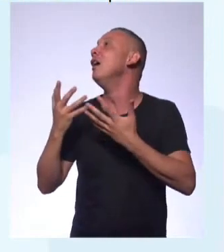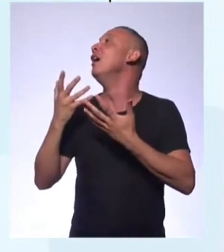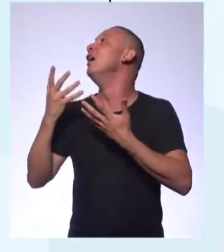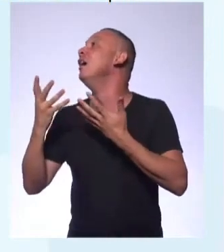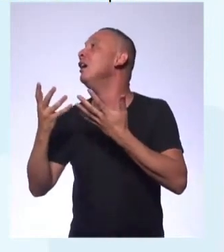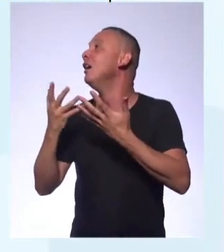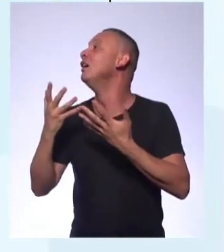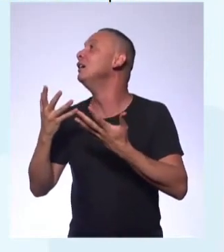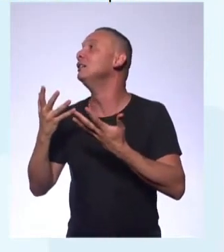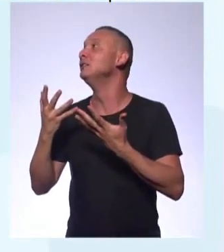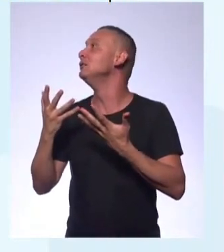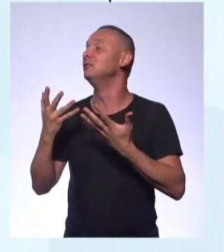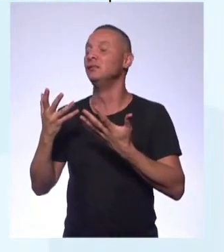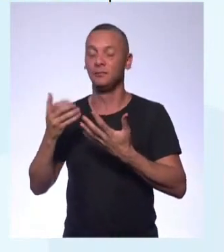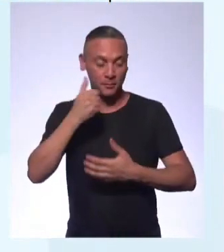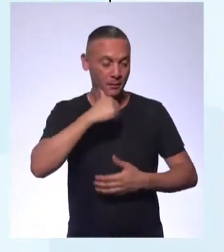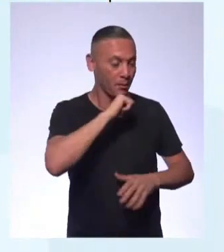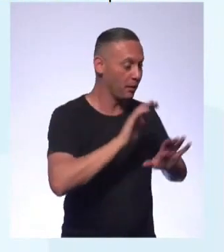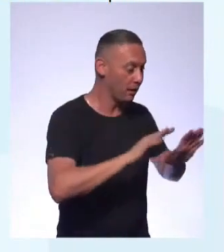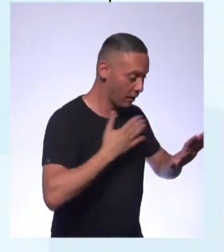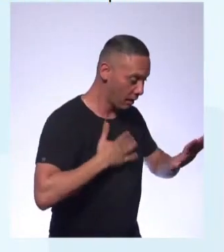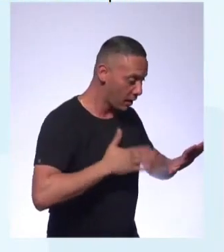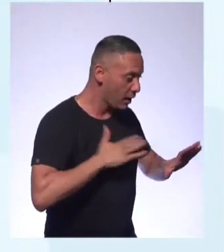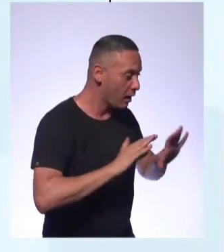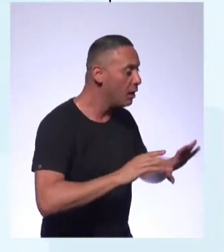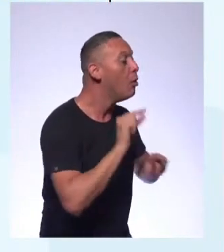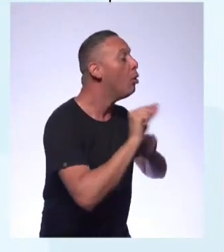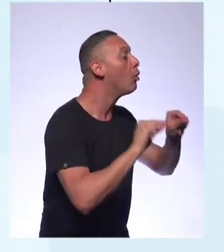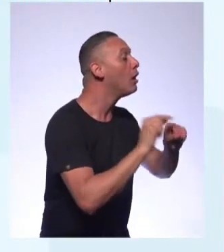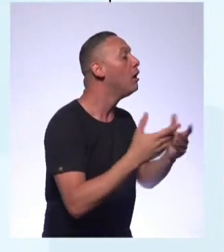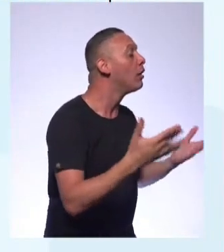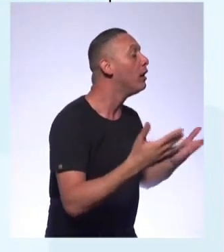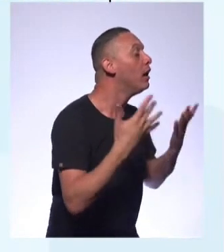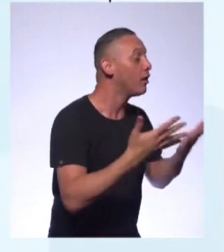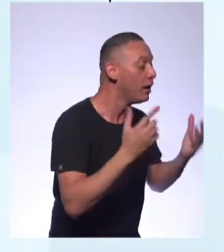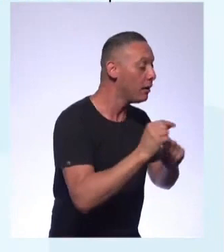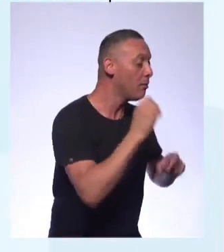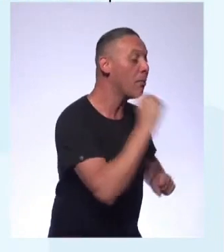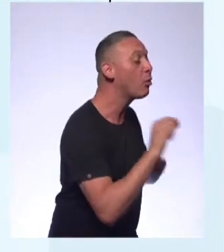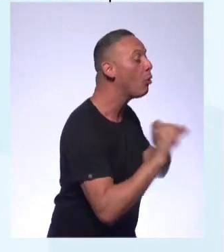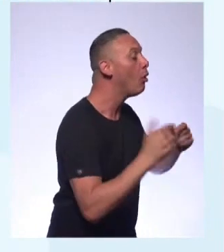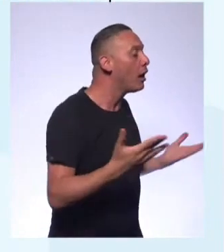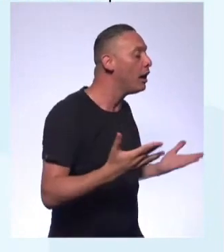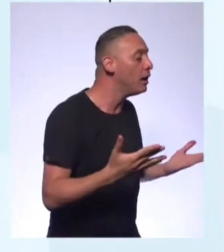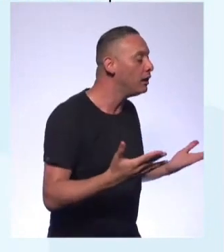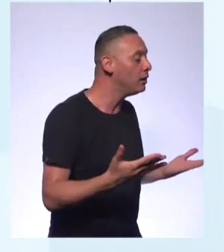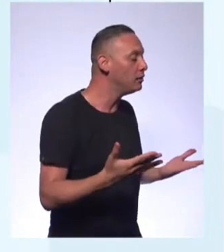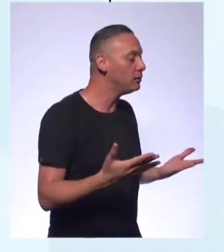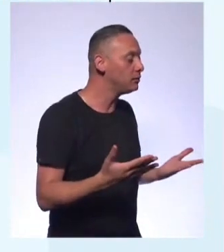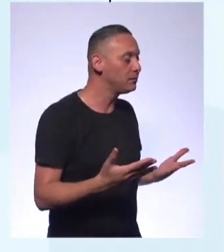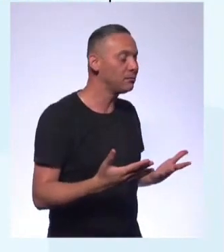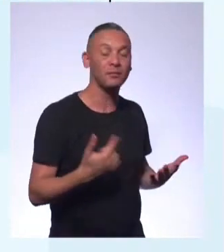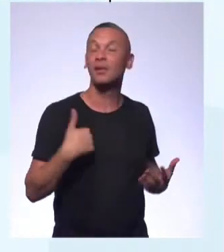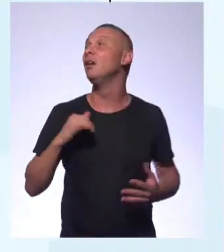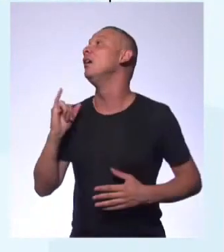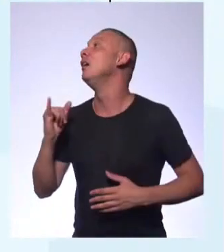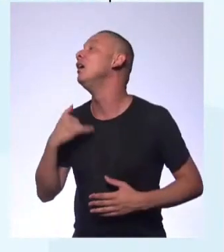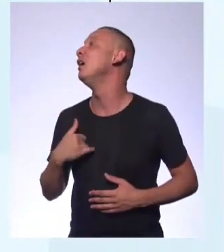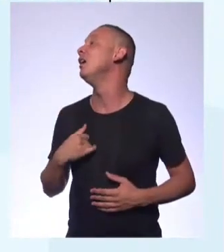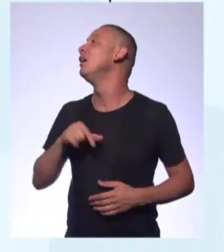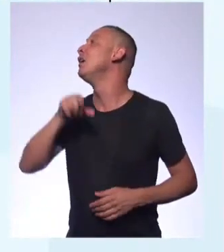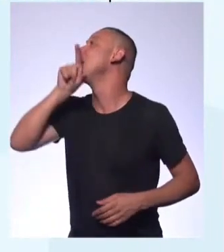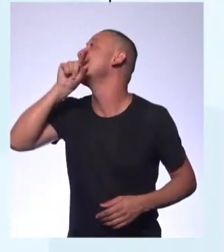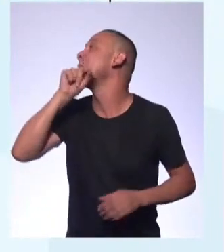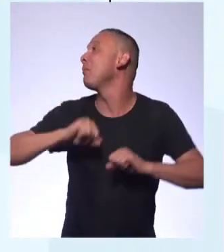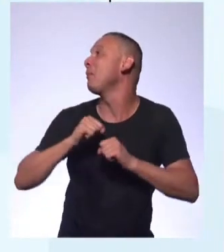acabar a frase. Minha mãe me acudiu perguntando, o que é, meu filho? Quem é que você matou? Afinal, pude dizer, matei